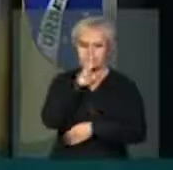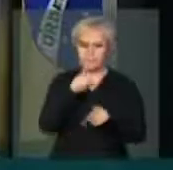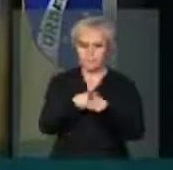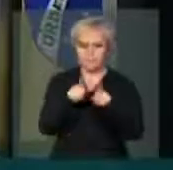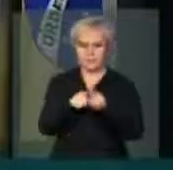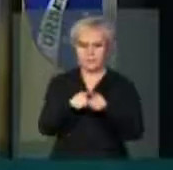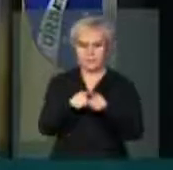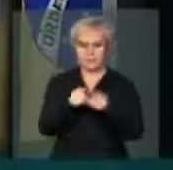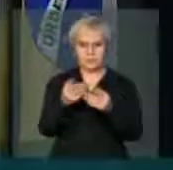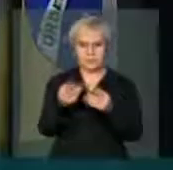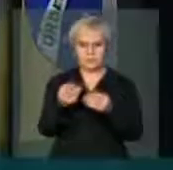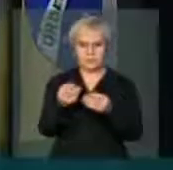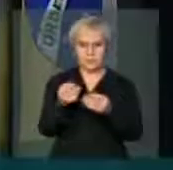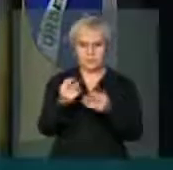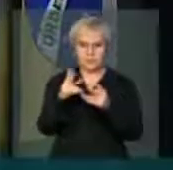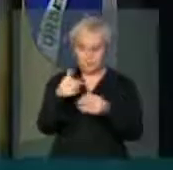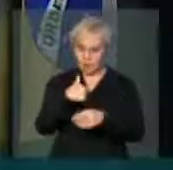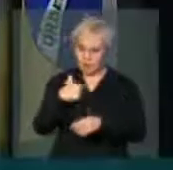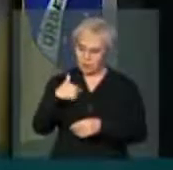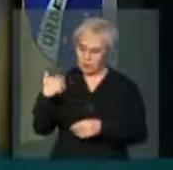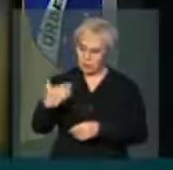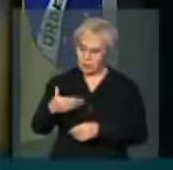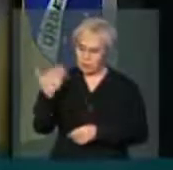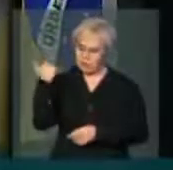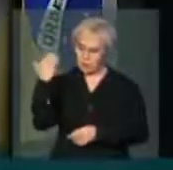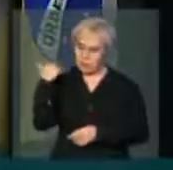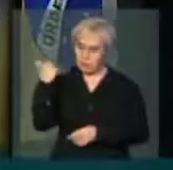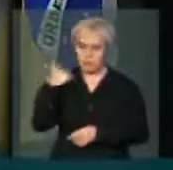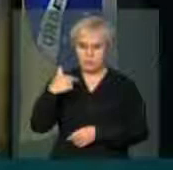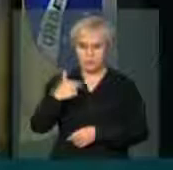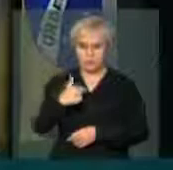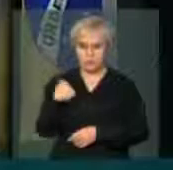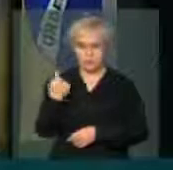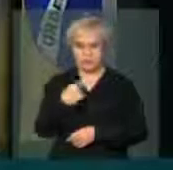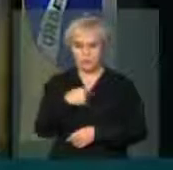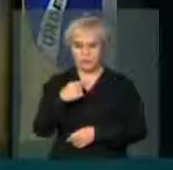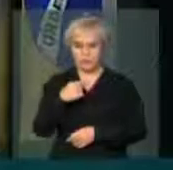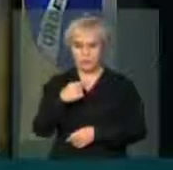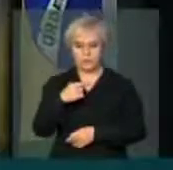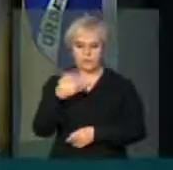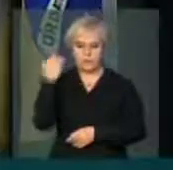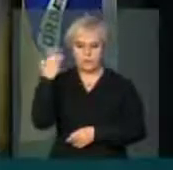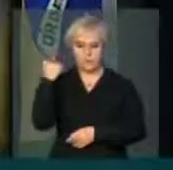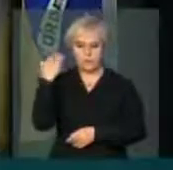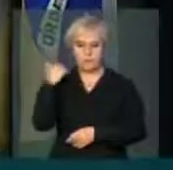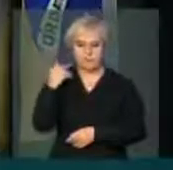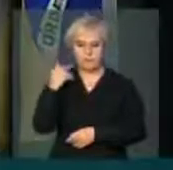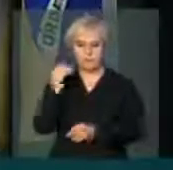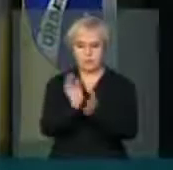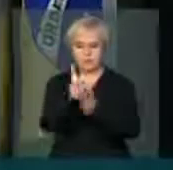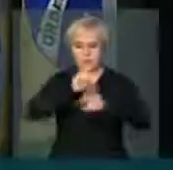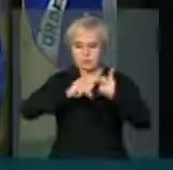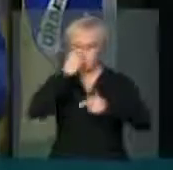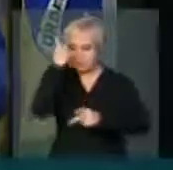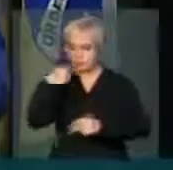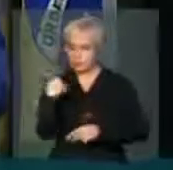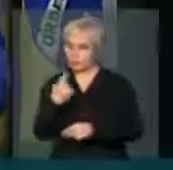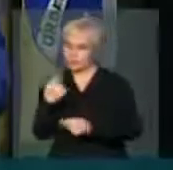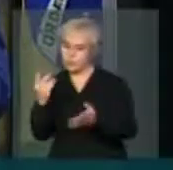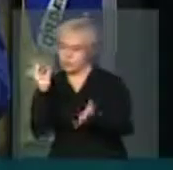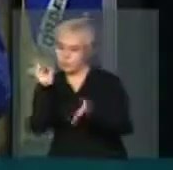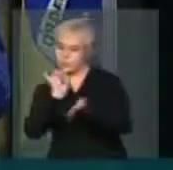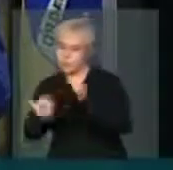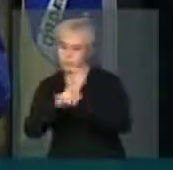alguns, como eu, que eram considerados inimigos do ex-presidente Lula. Chame a atenção